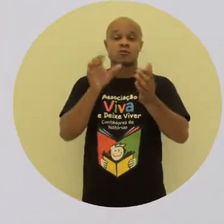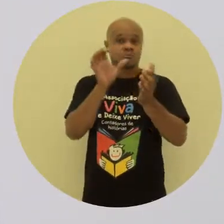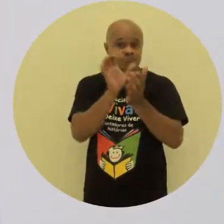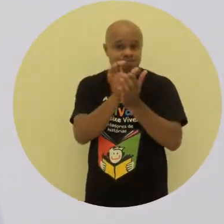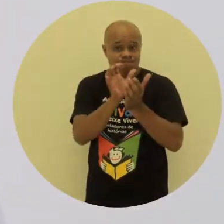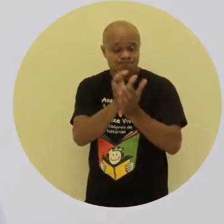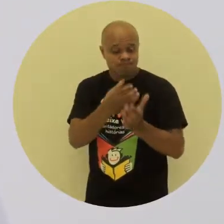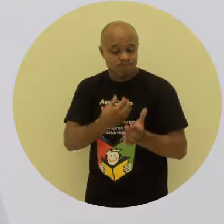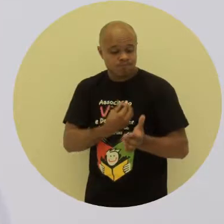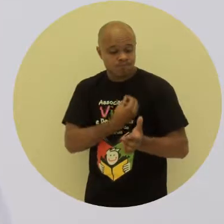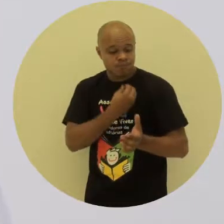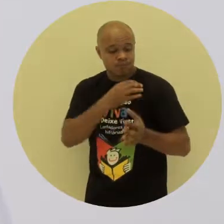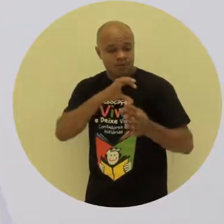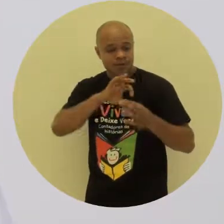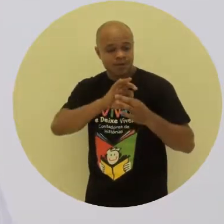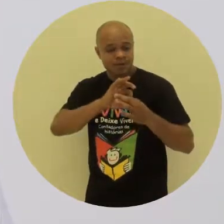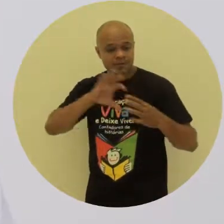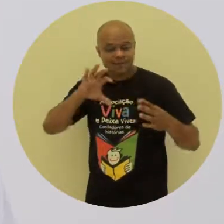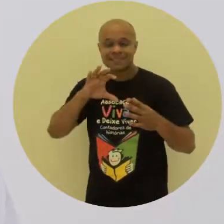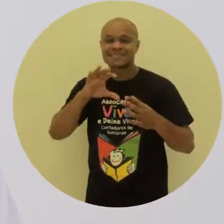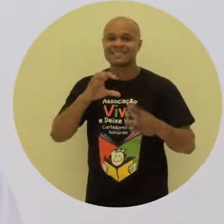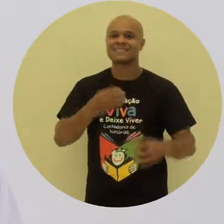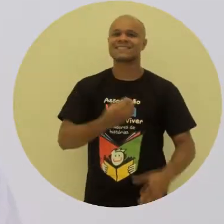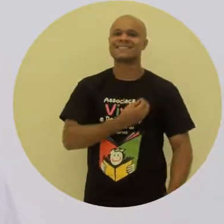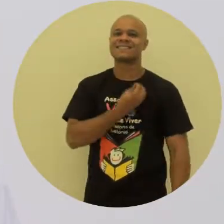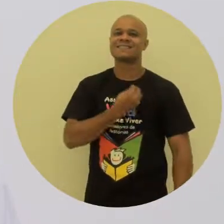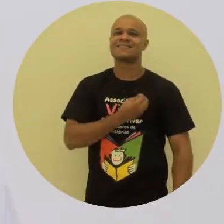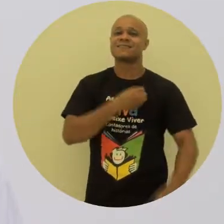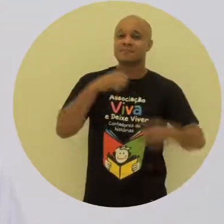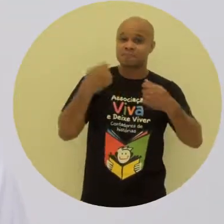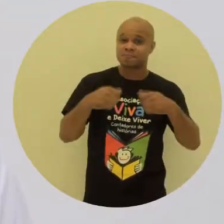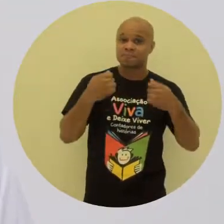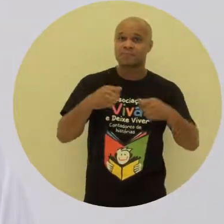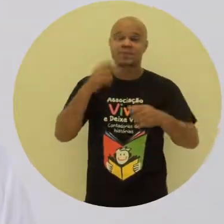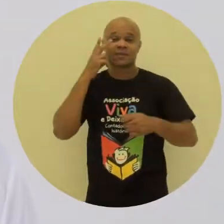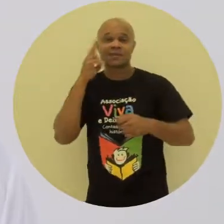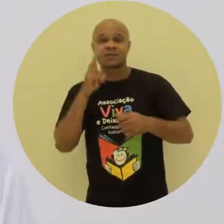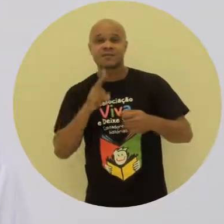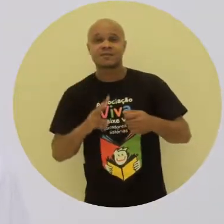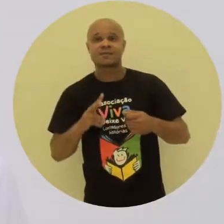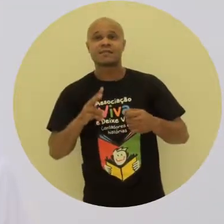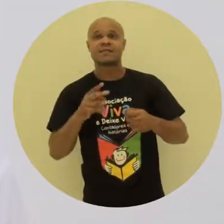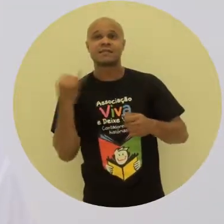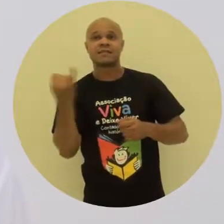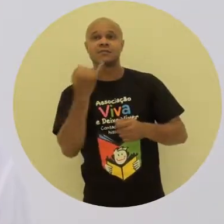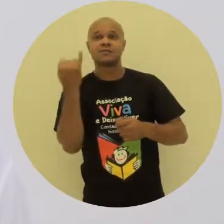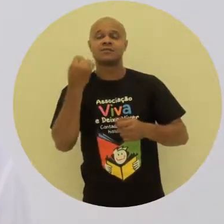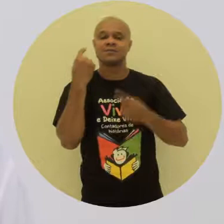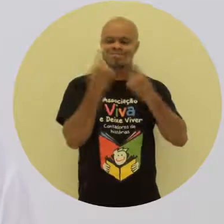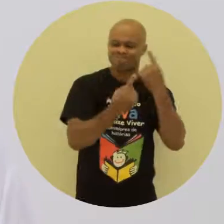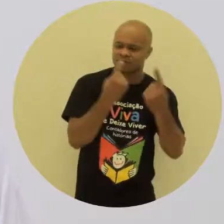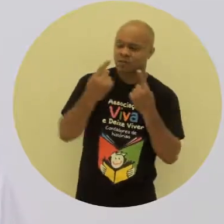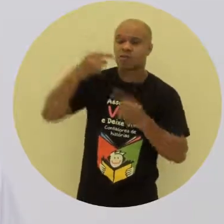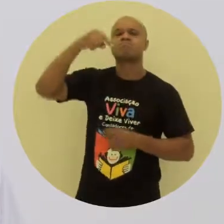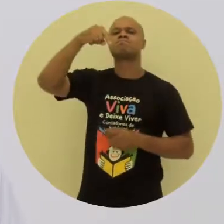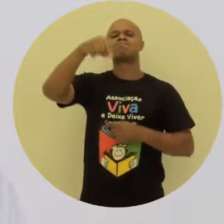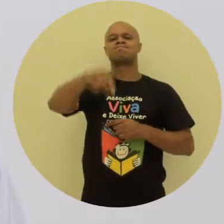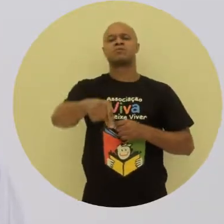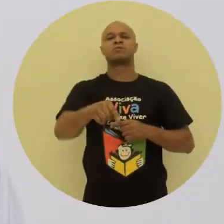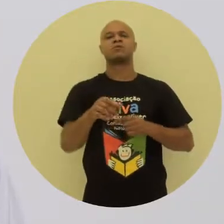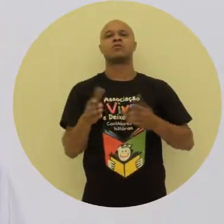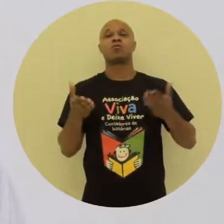Associação Vive e Deixe Viver canta na cartilha da política de humanização da saúde. E